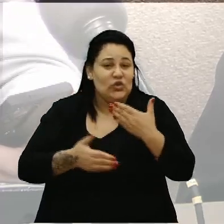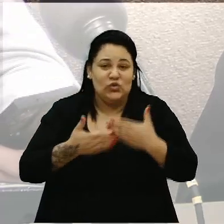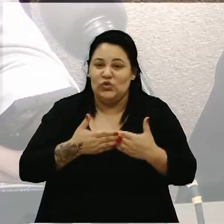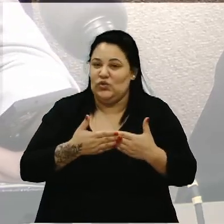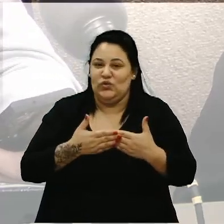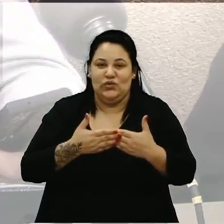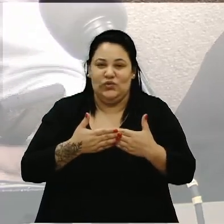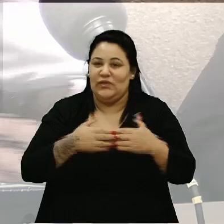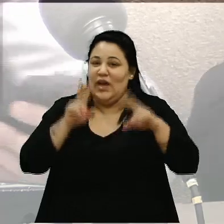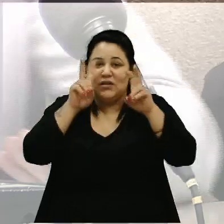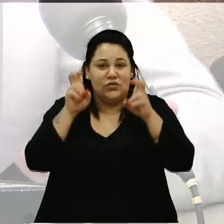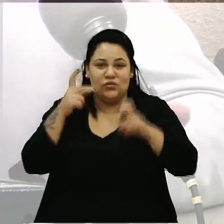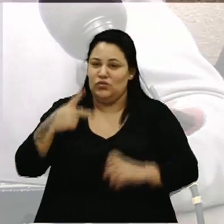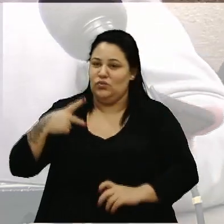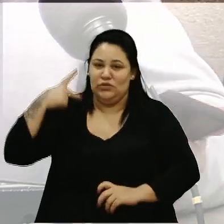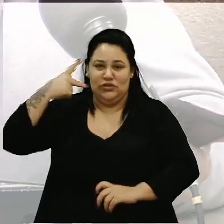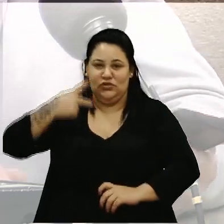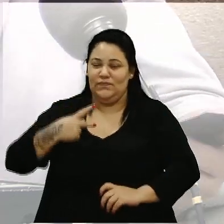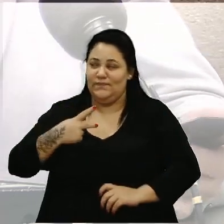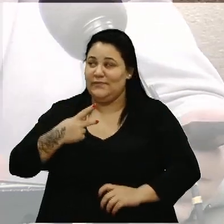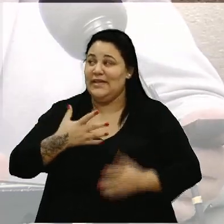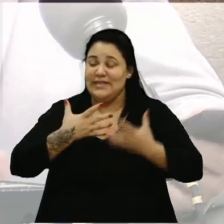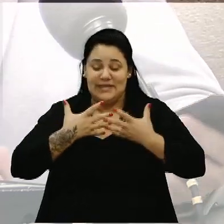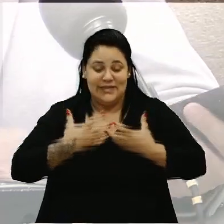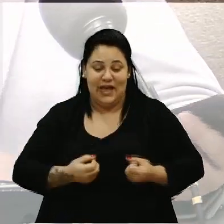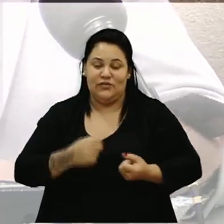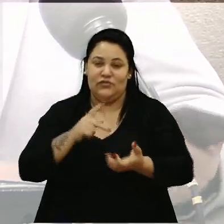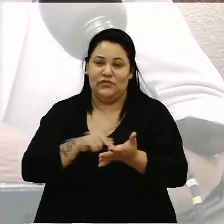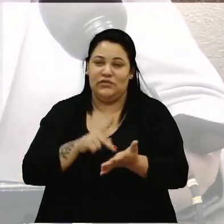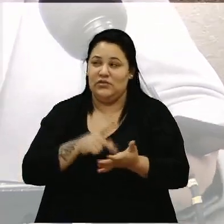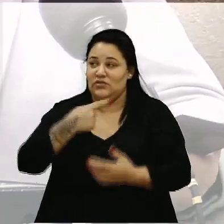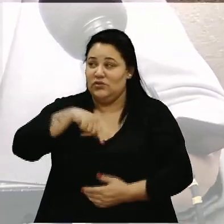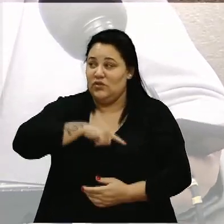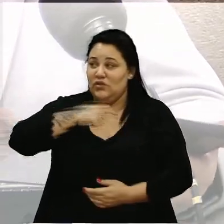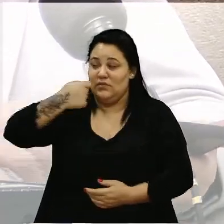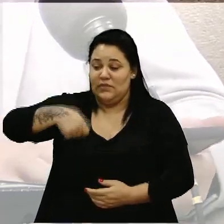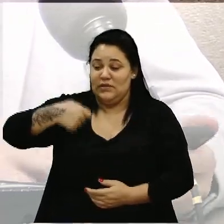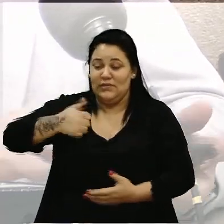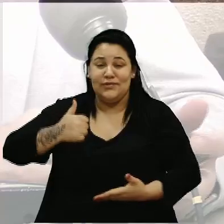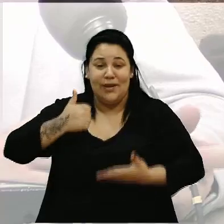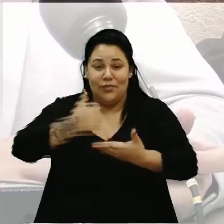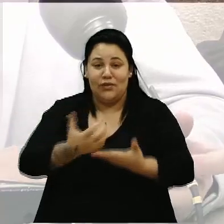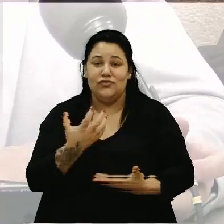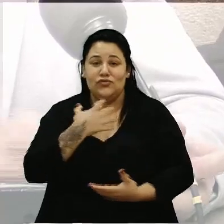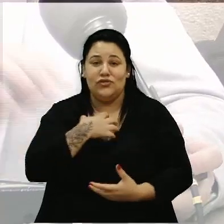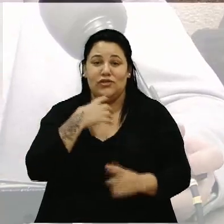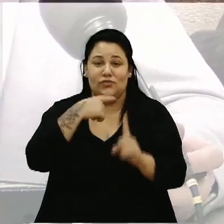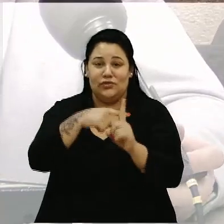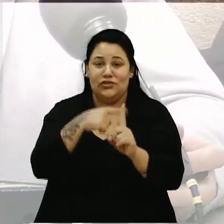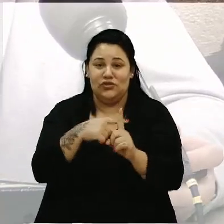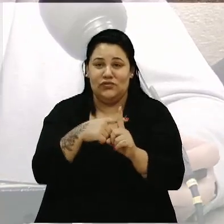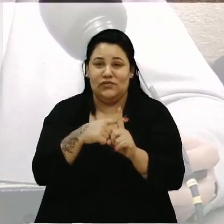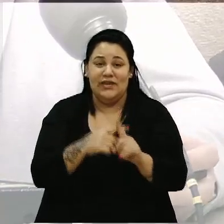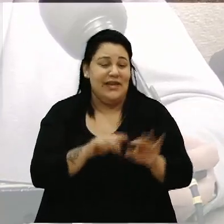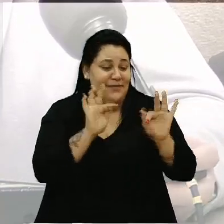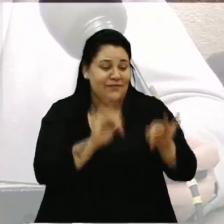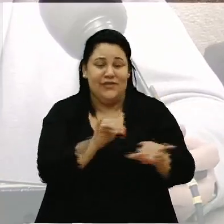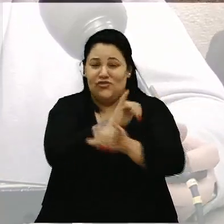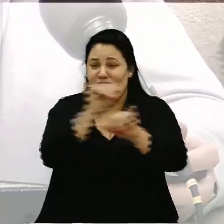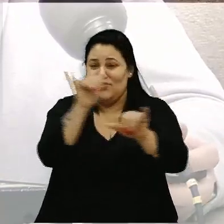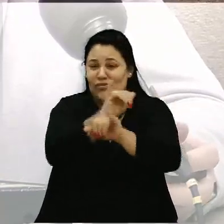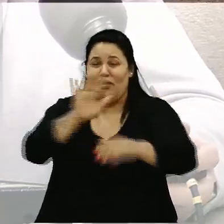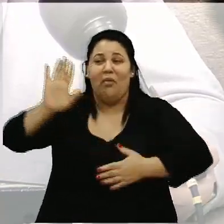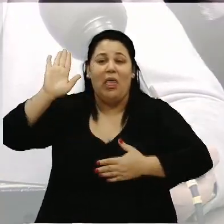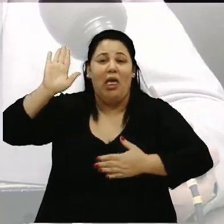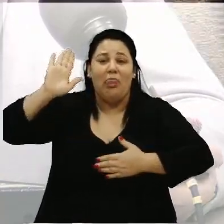políticas. Então, a gente precisa contribuir positivamente. E chega de anúncio e promessa. É